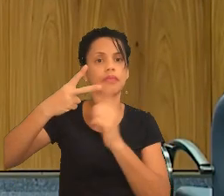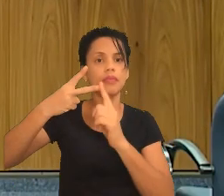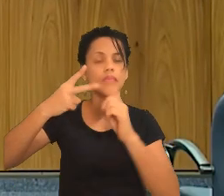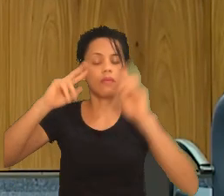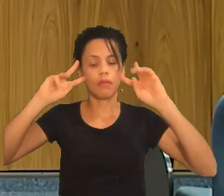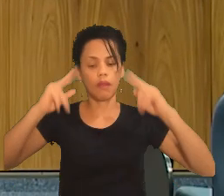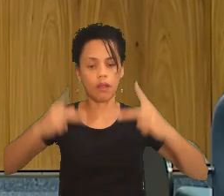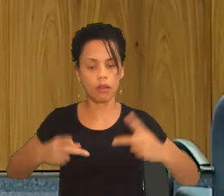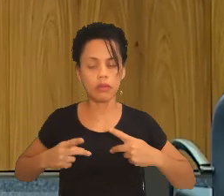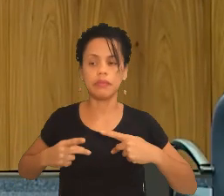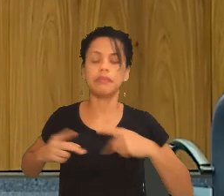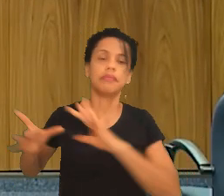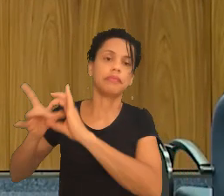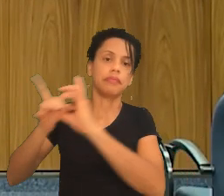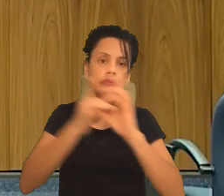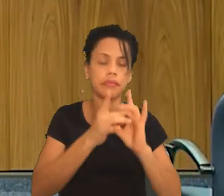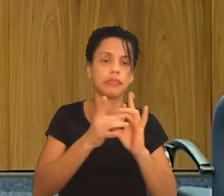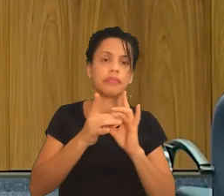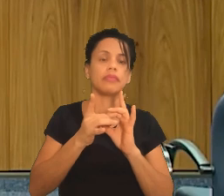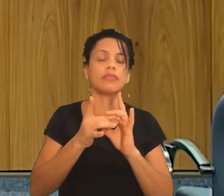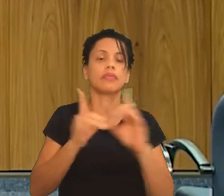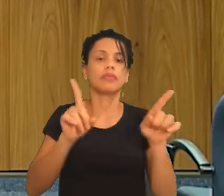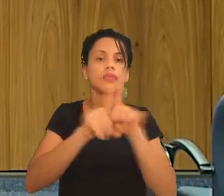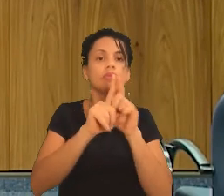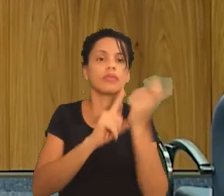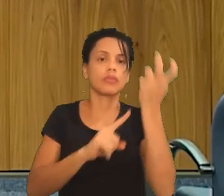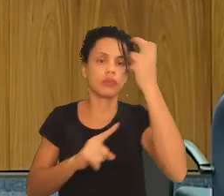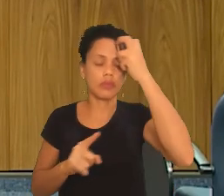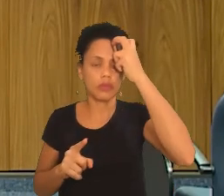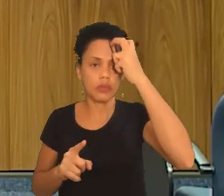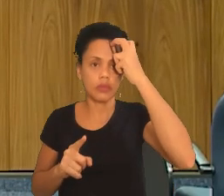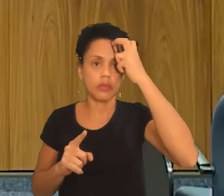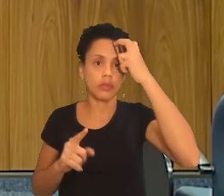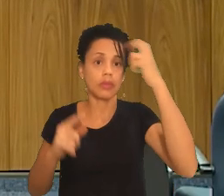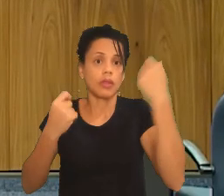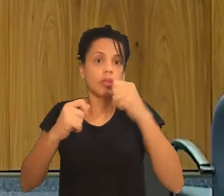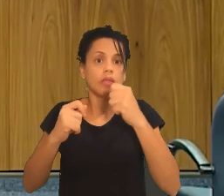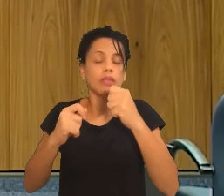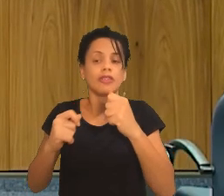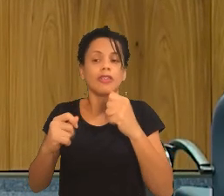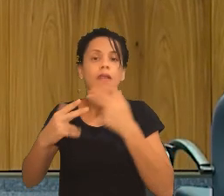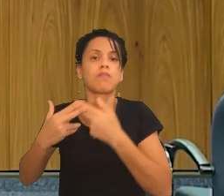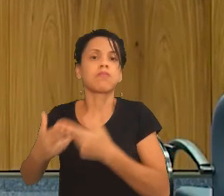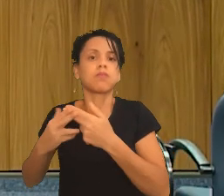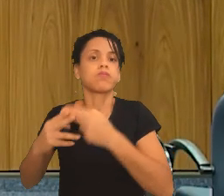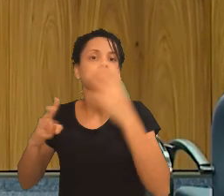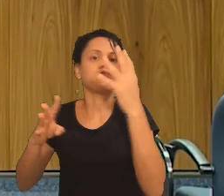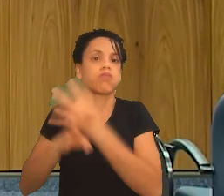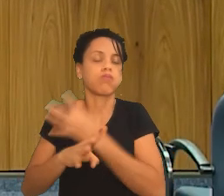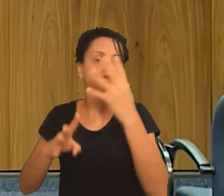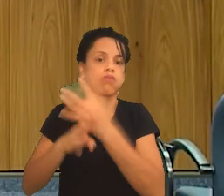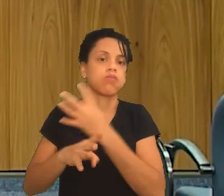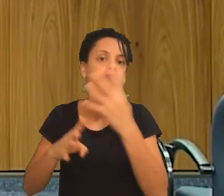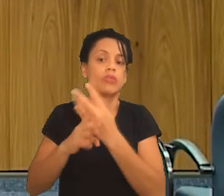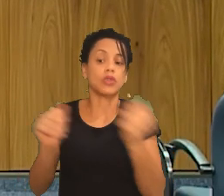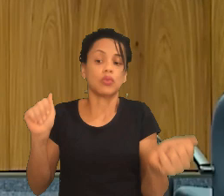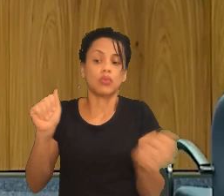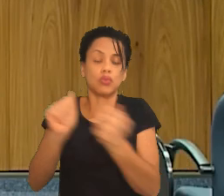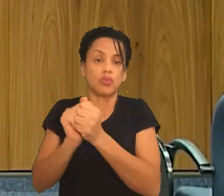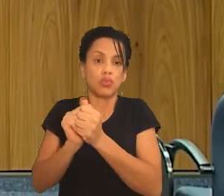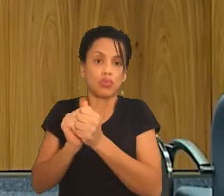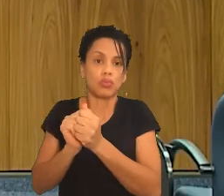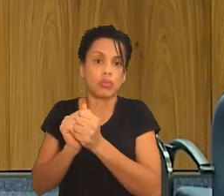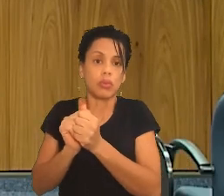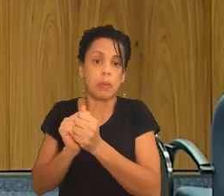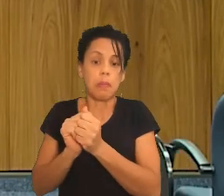relações interculturais, que precisa ir além da tolerância. na qual diferentes vivem juntos sem aprender um